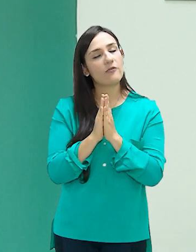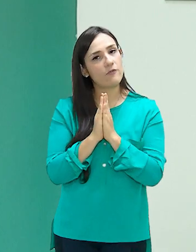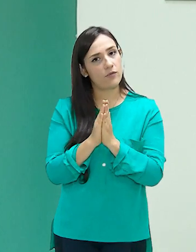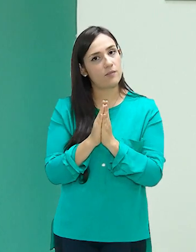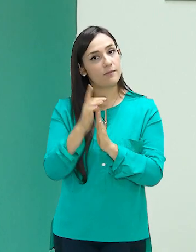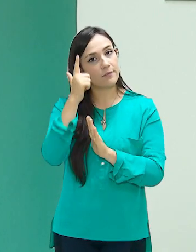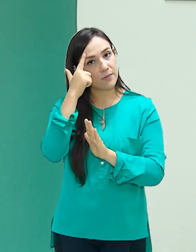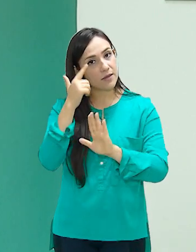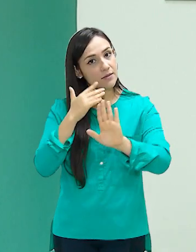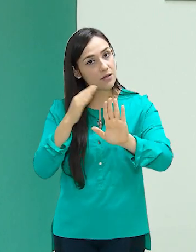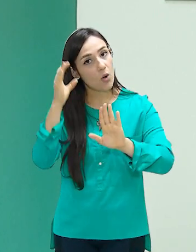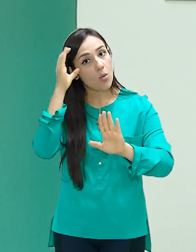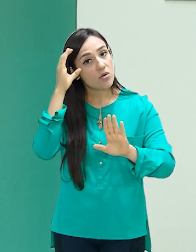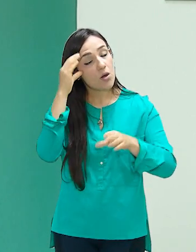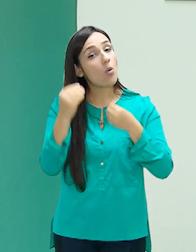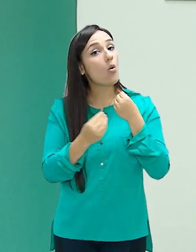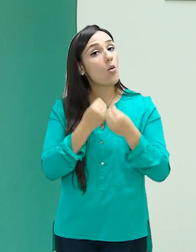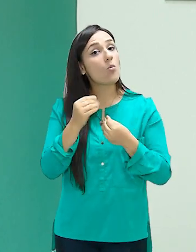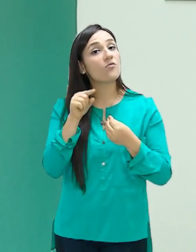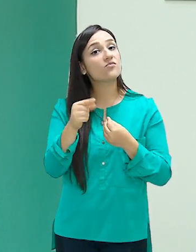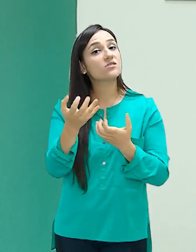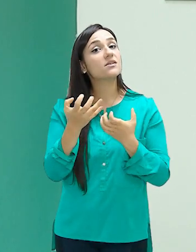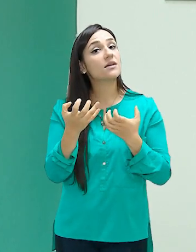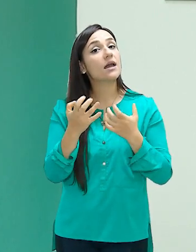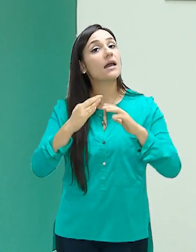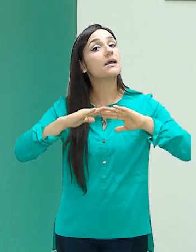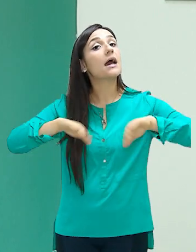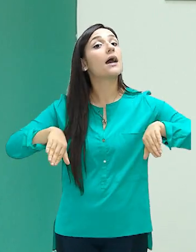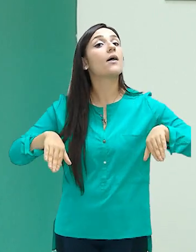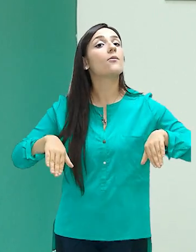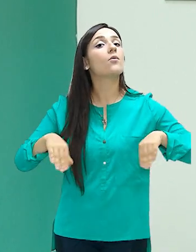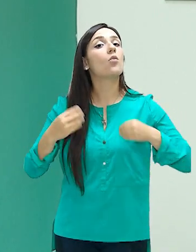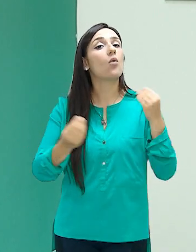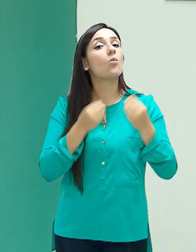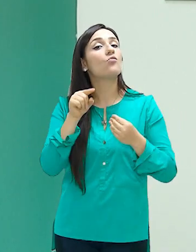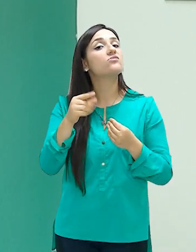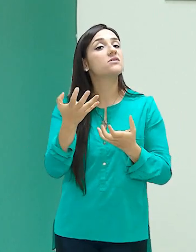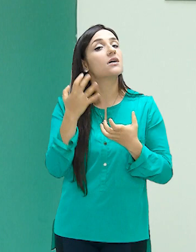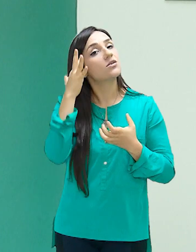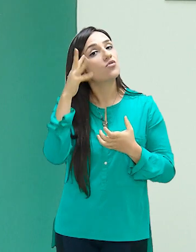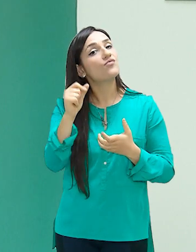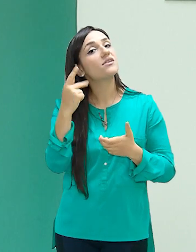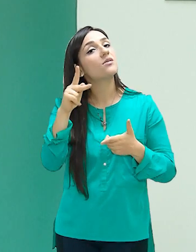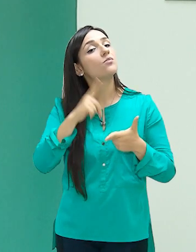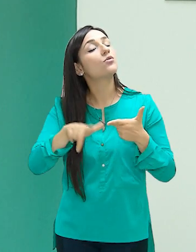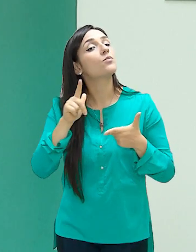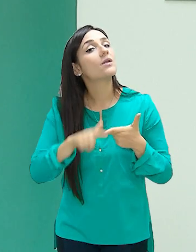pense a forma que quer ver esse conflito sendo resolvido.